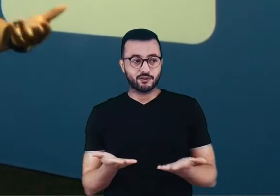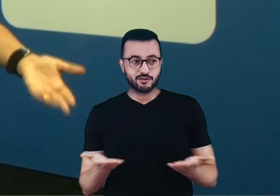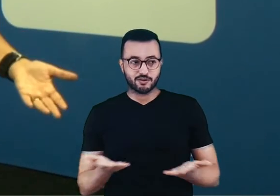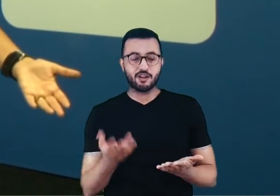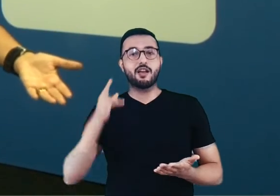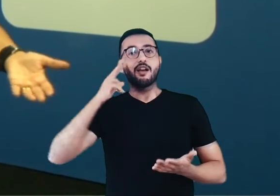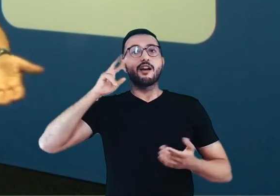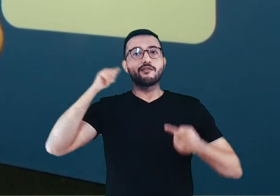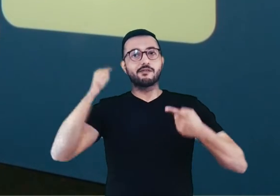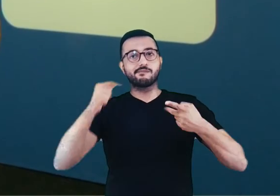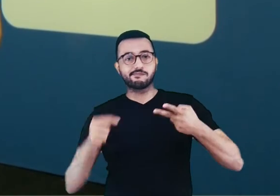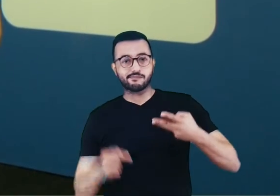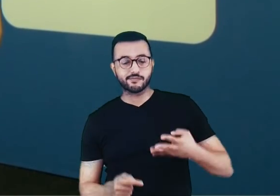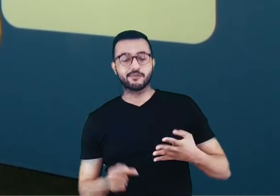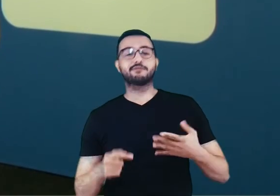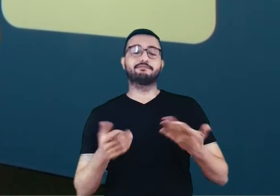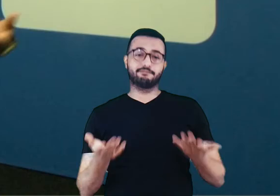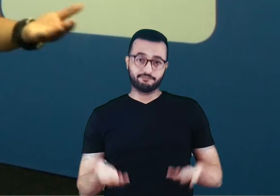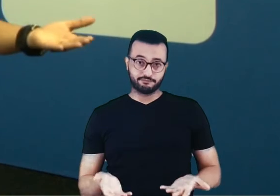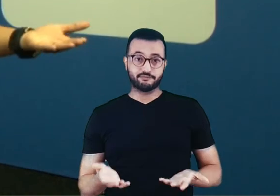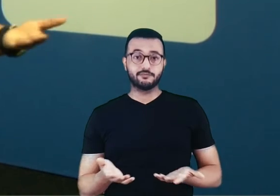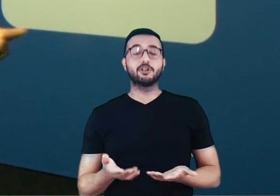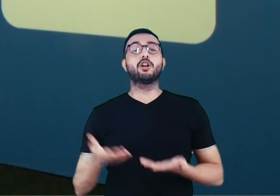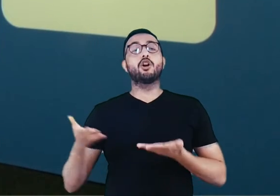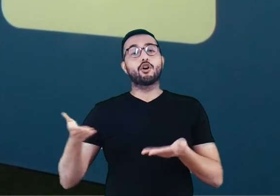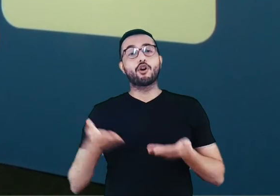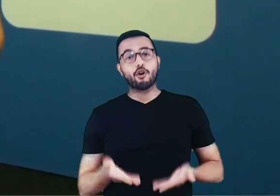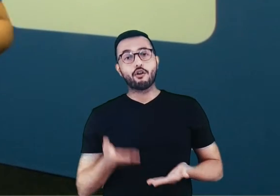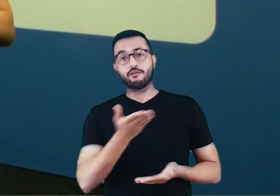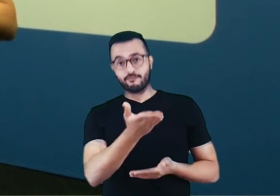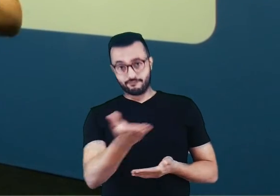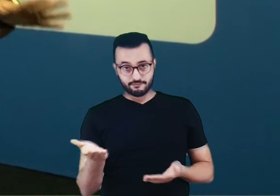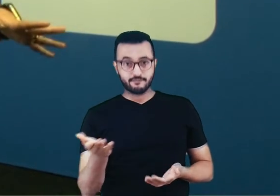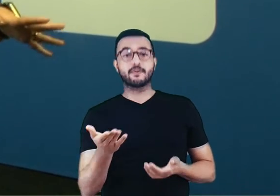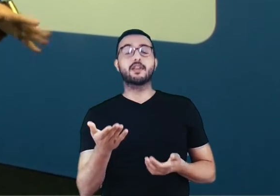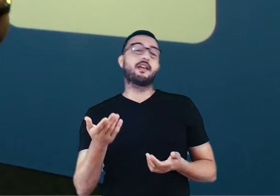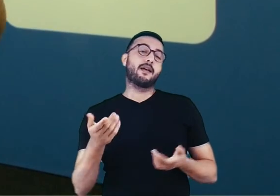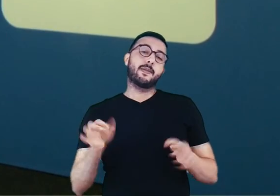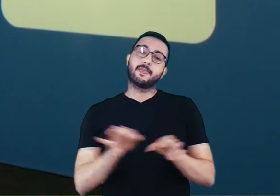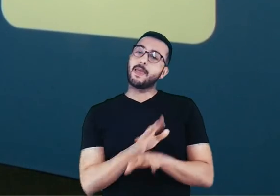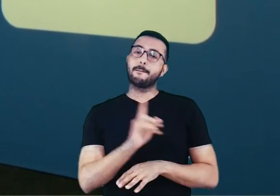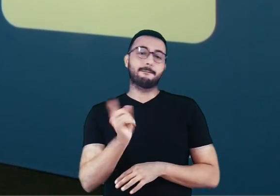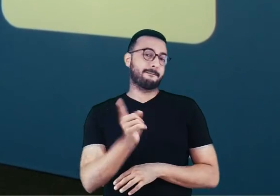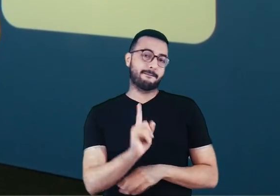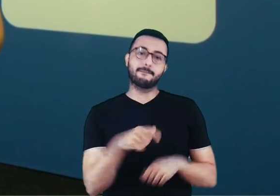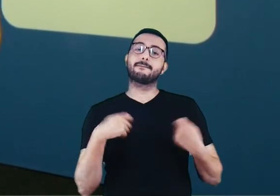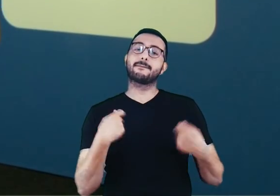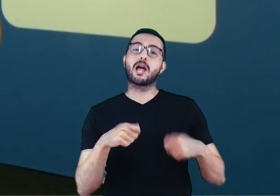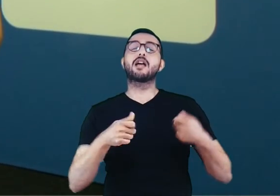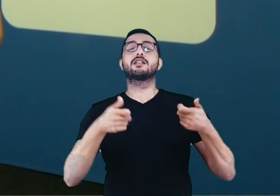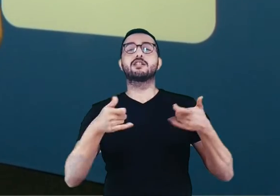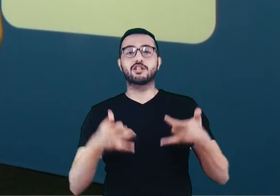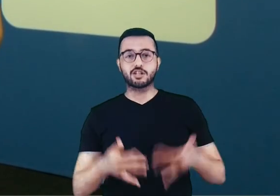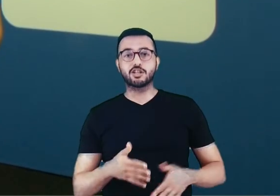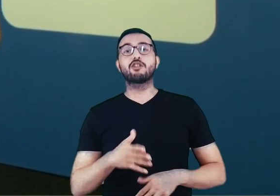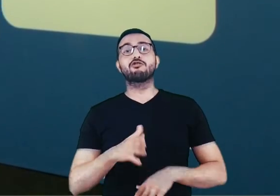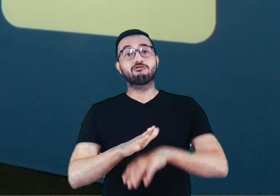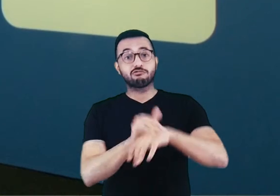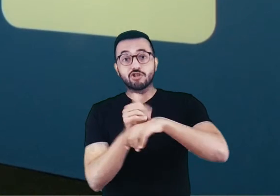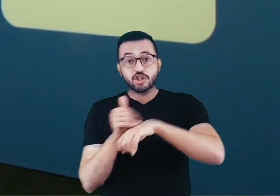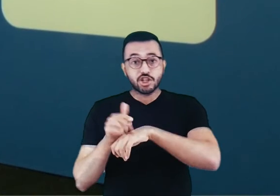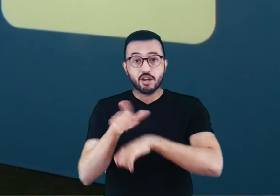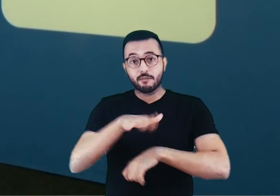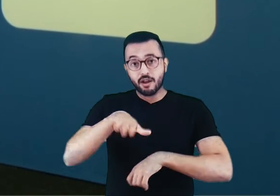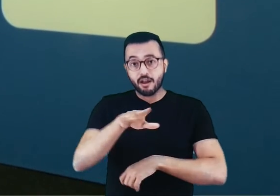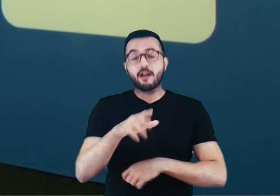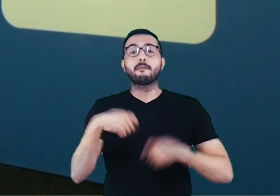nossa revisão, tá? E o convite que eu faço aqui, não posso terminar essa aula sem deixar de convocar os vitorienses